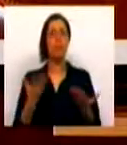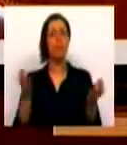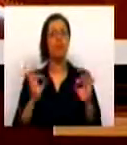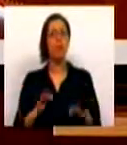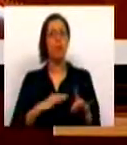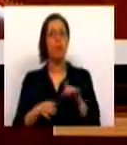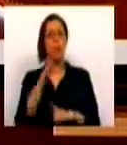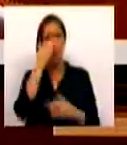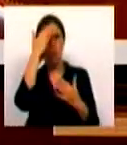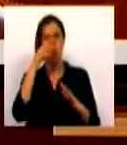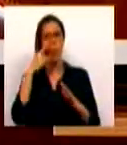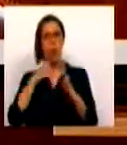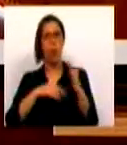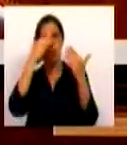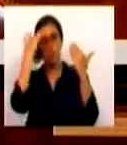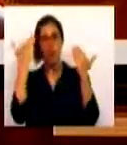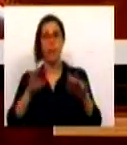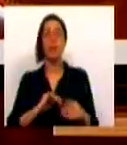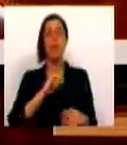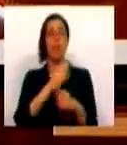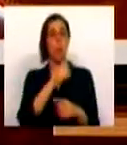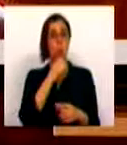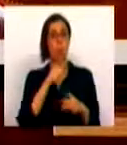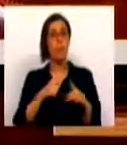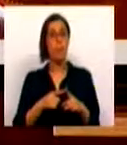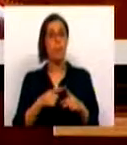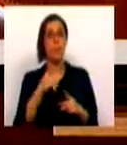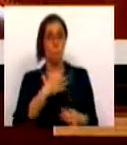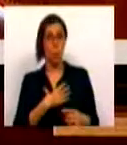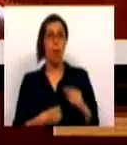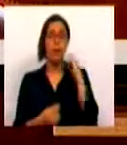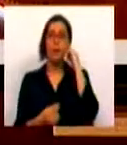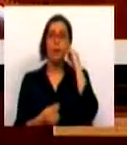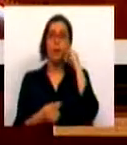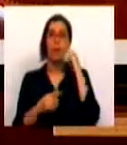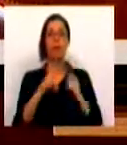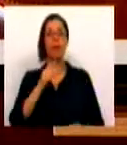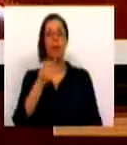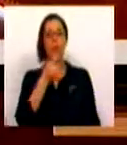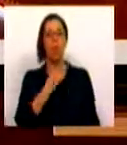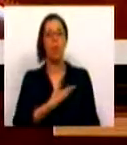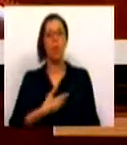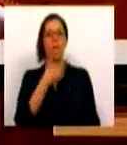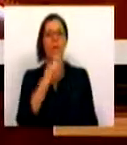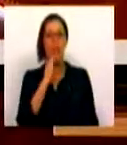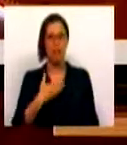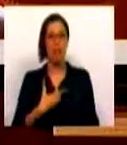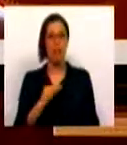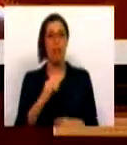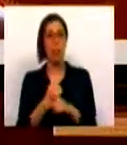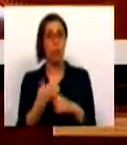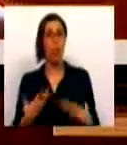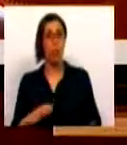Sr. Deputado pode consultá-lo onde quiser. Outra medida muito do agrado do velho CDS, que julgo que é o